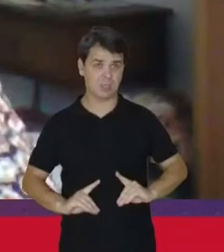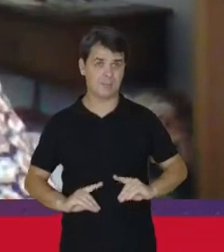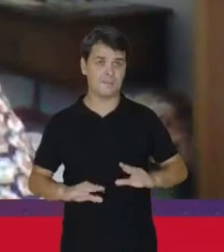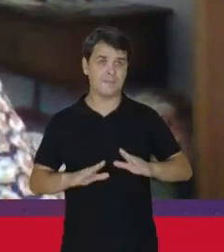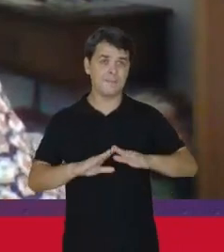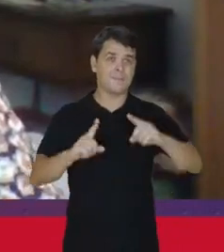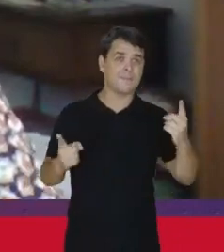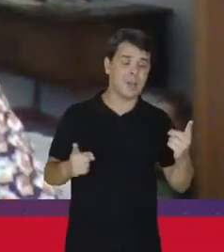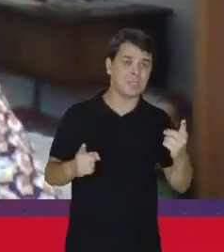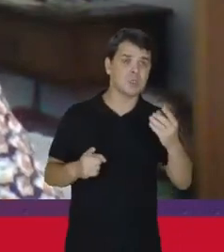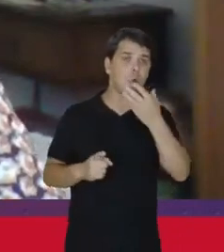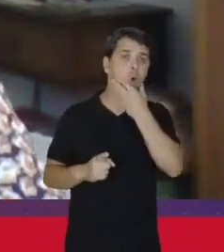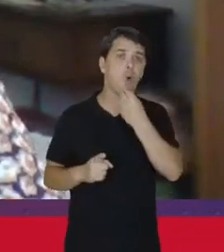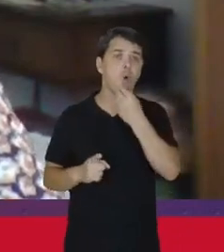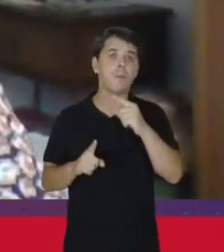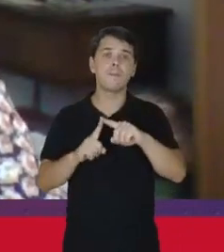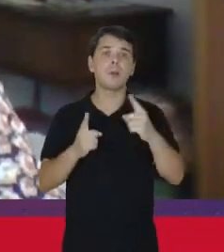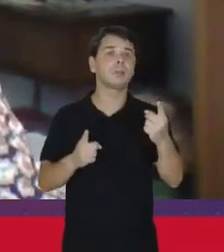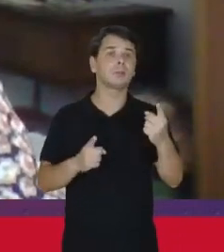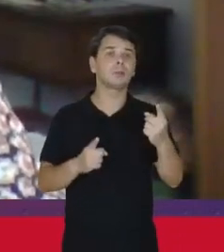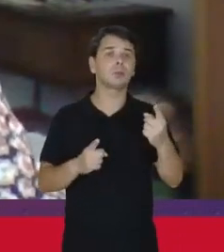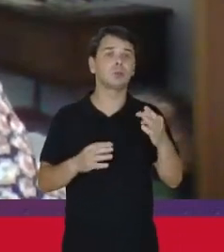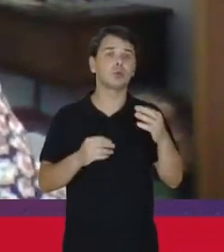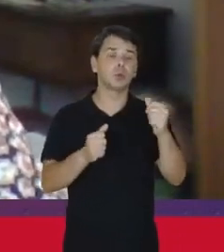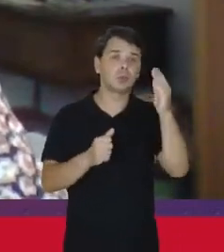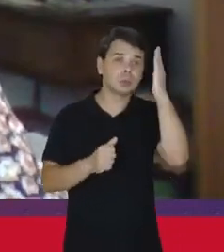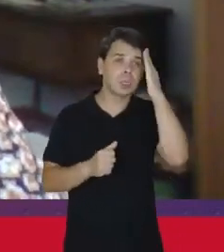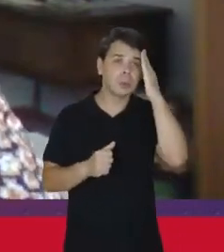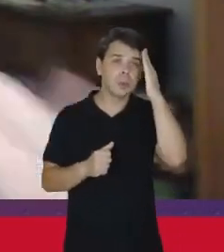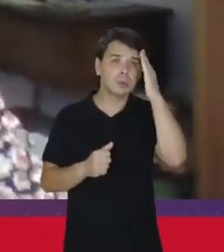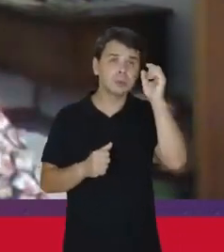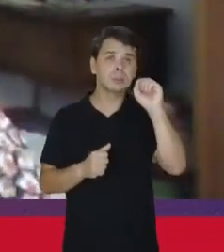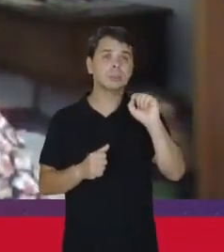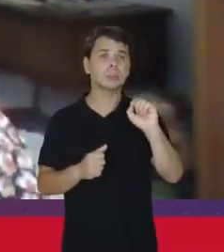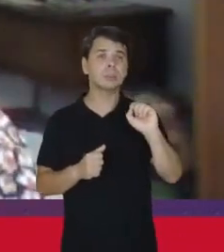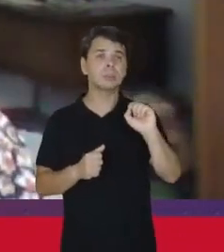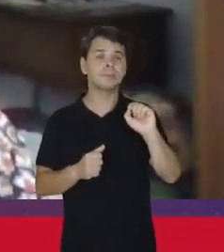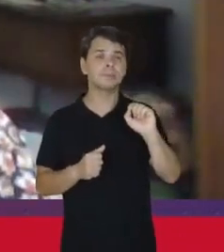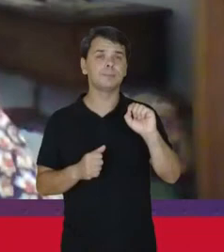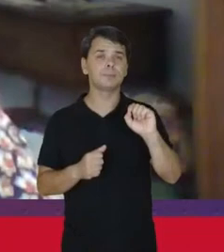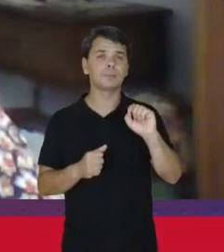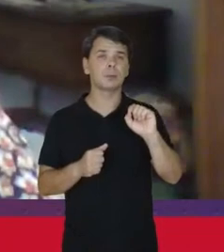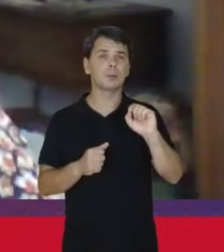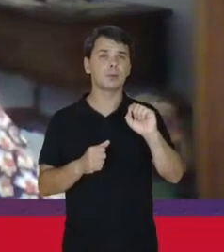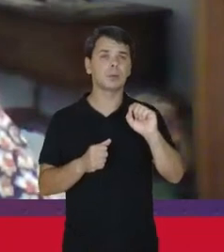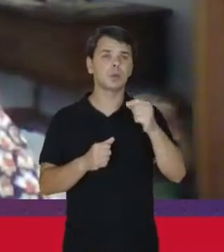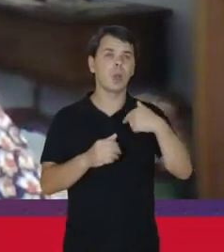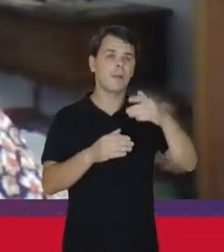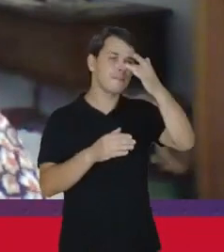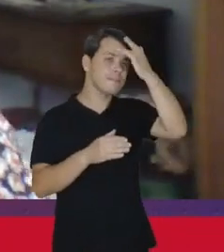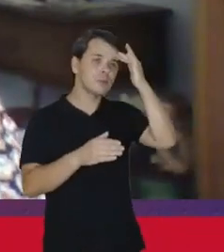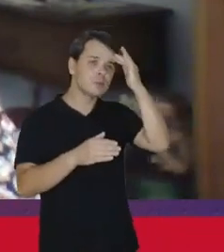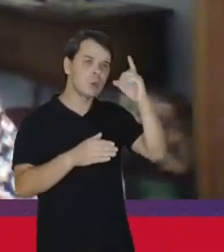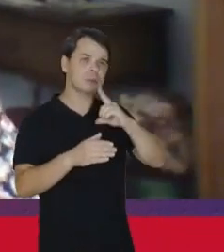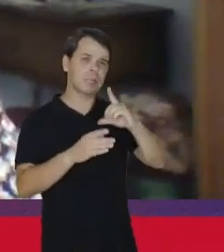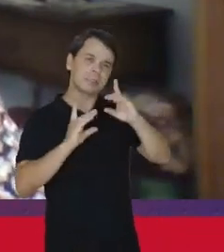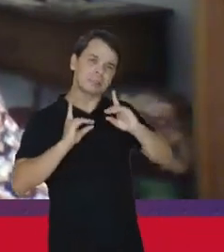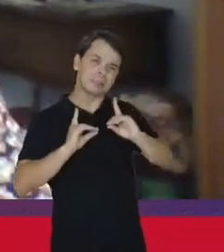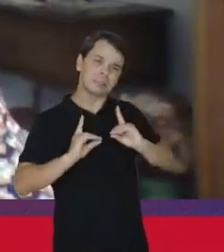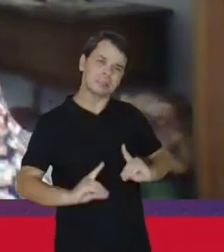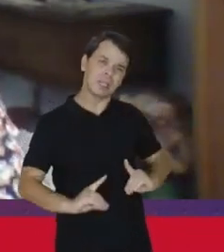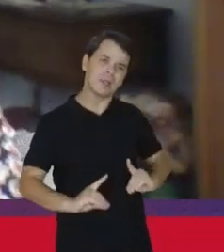a maioria são homens, mas todos nós sabemos porque por detrás de uma pessoa que